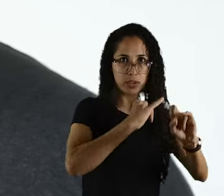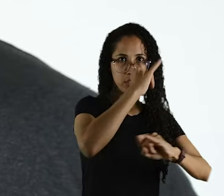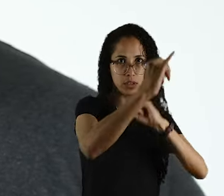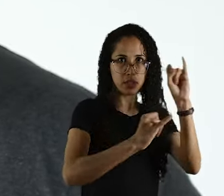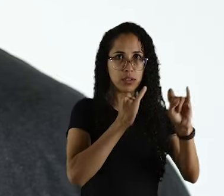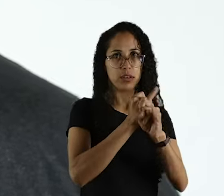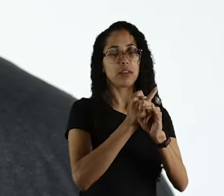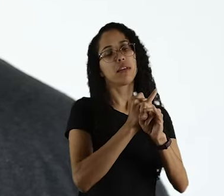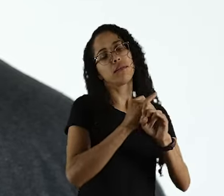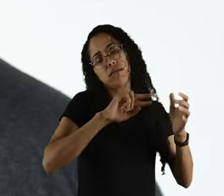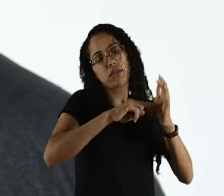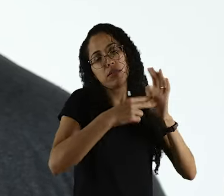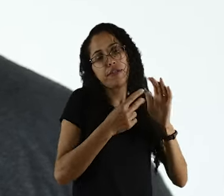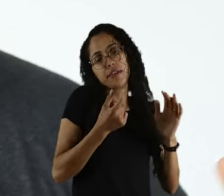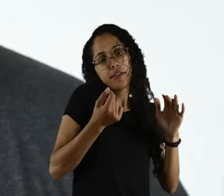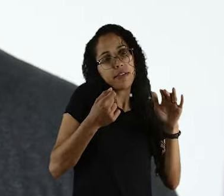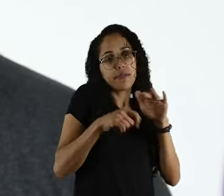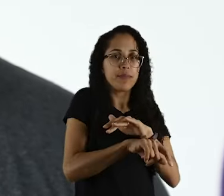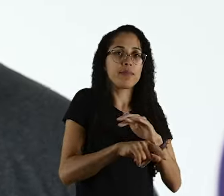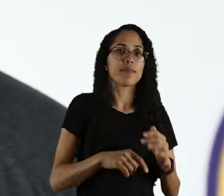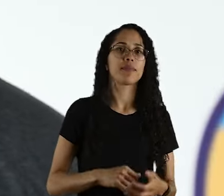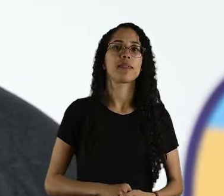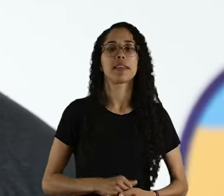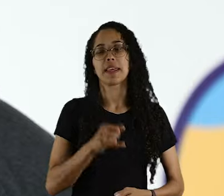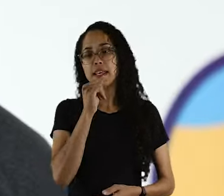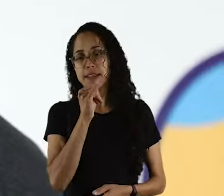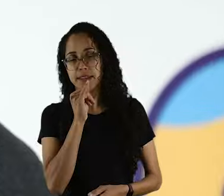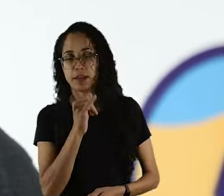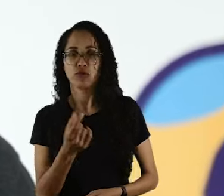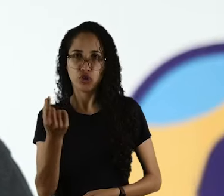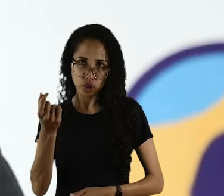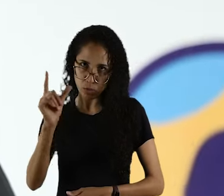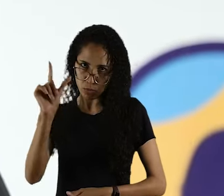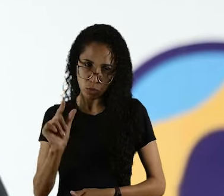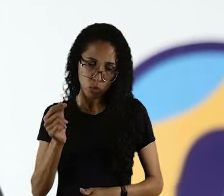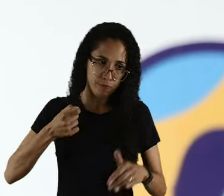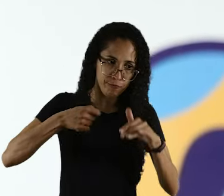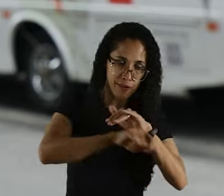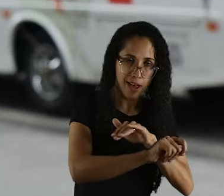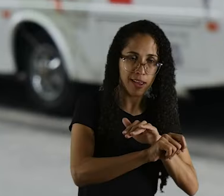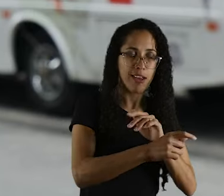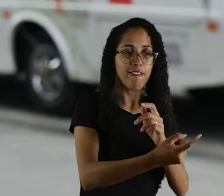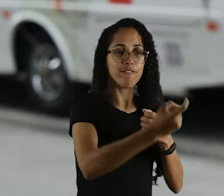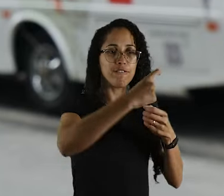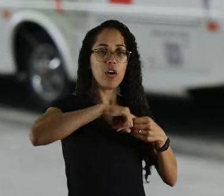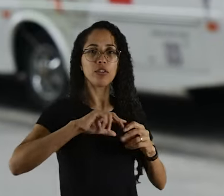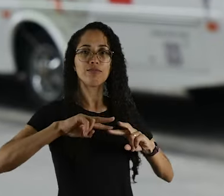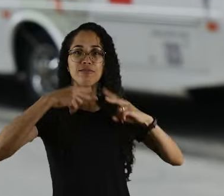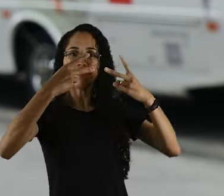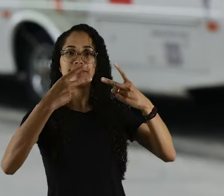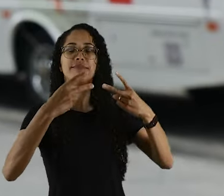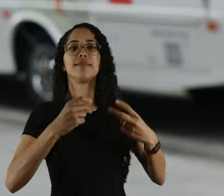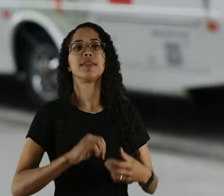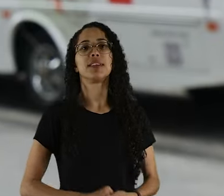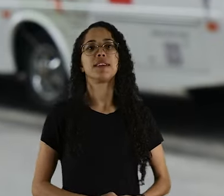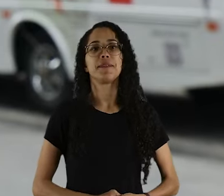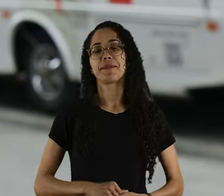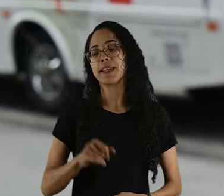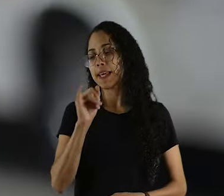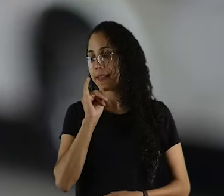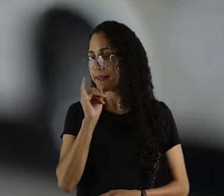você chega com uma quantia pequena e sai com um montante. Então está sendo jogo, está sendo válido. Eu botei R$100 no